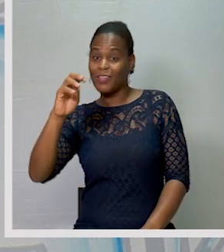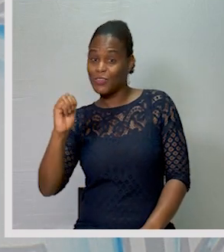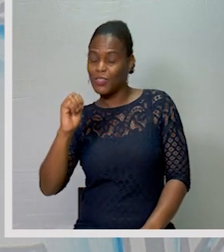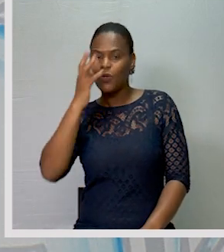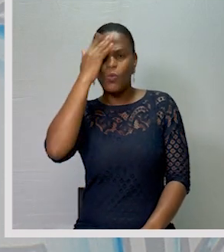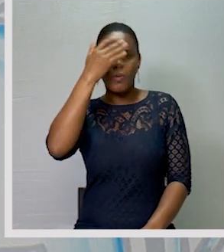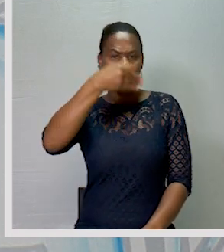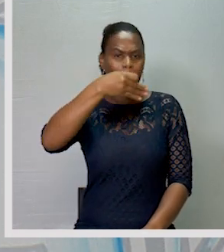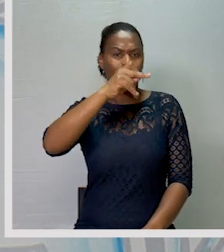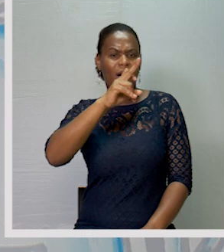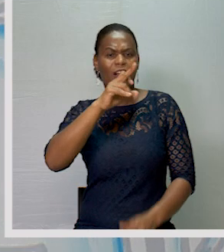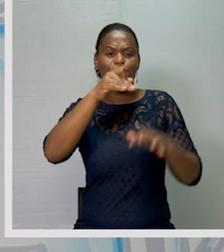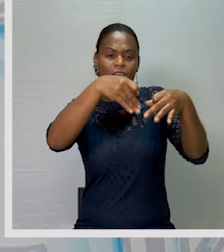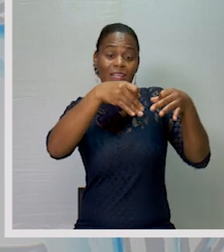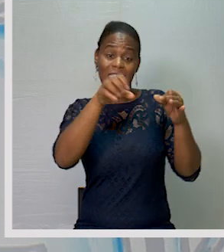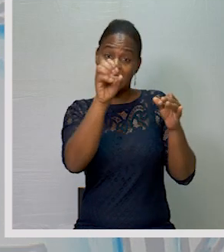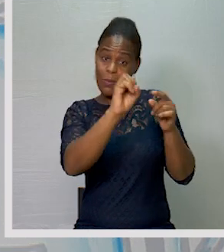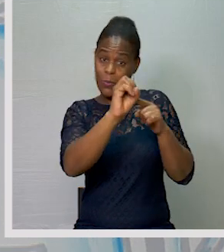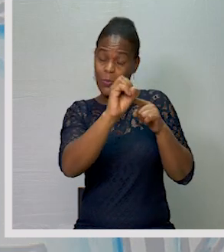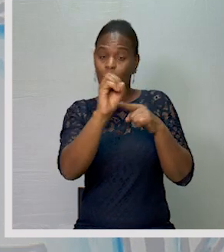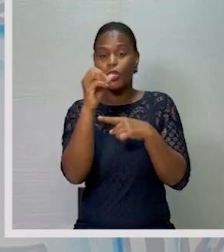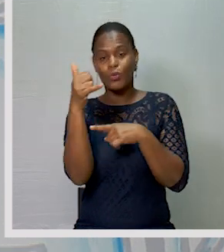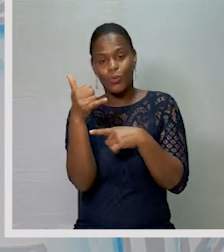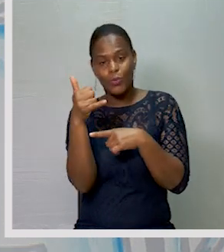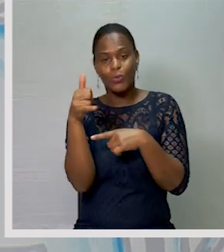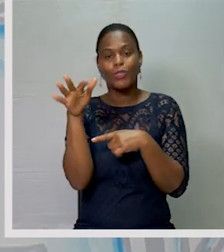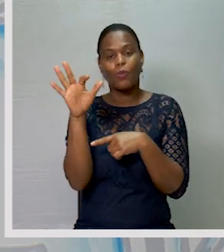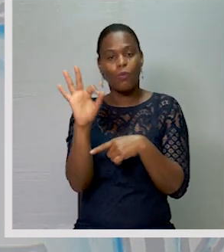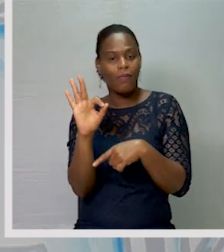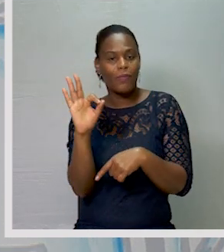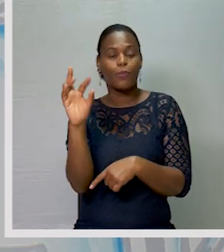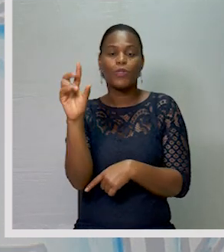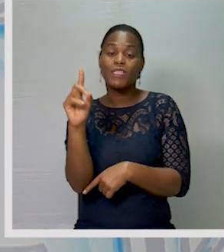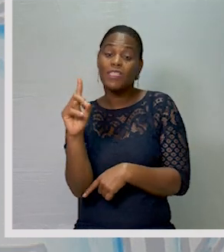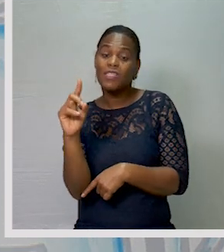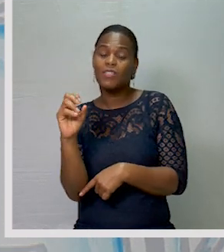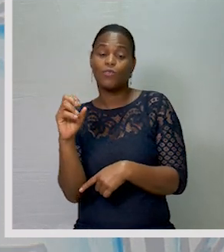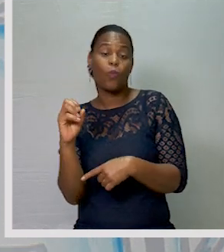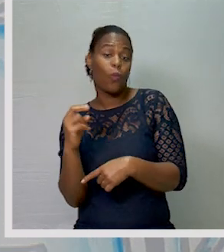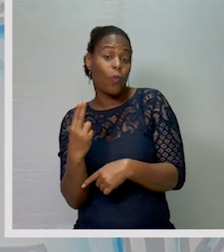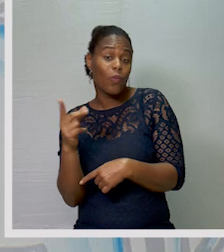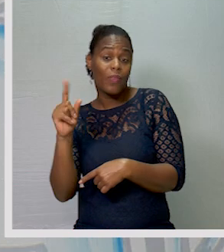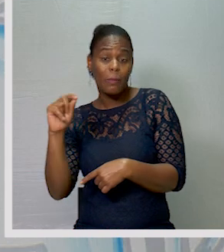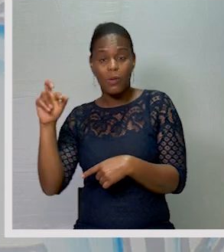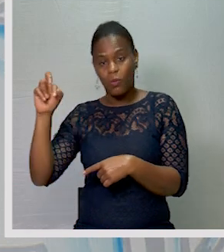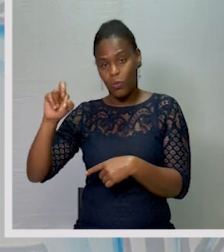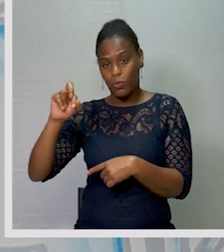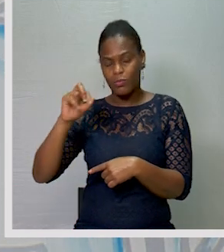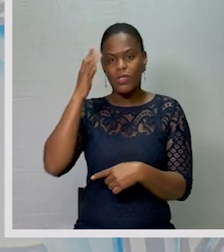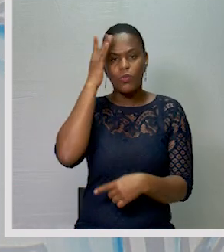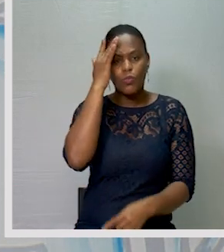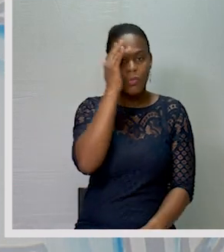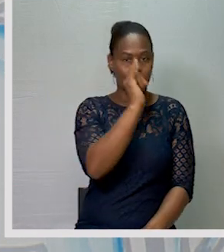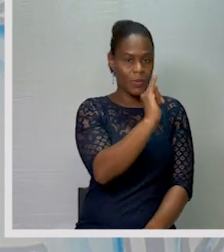pares terminam em 0, 2, 4, 6 ou 8, enquanto